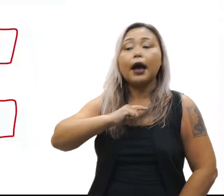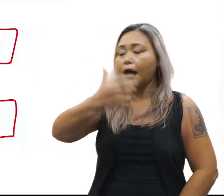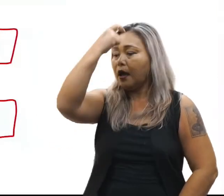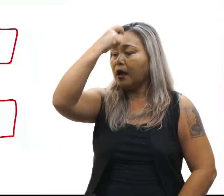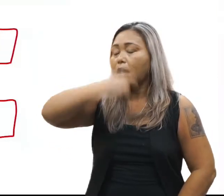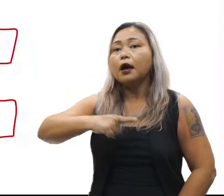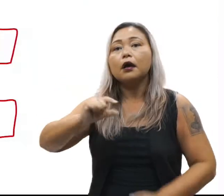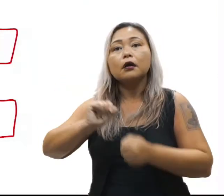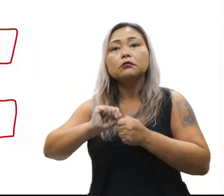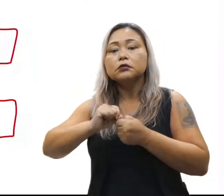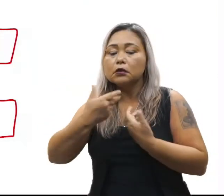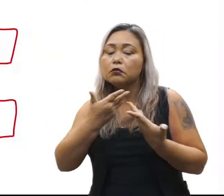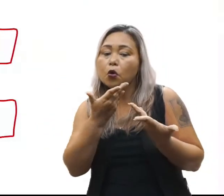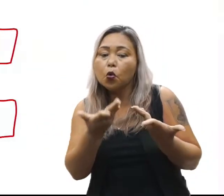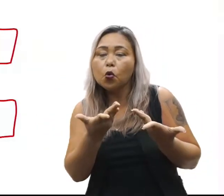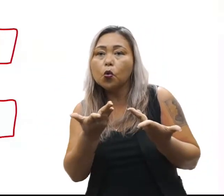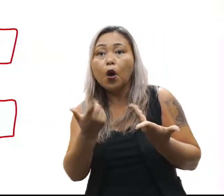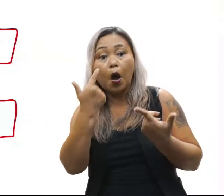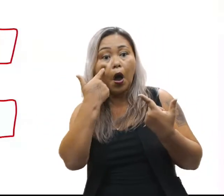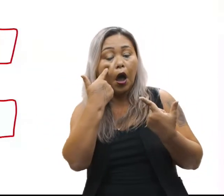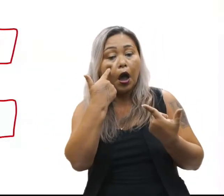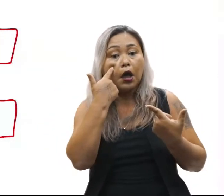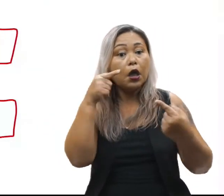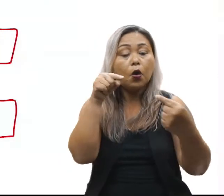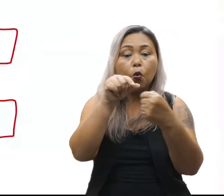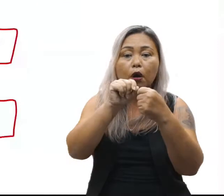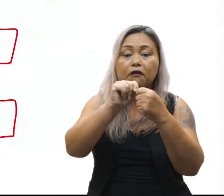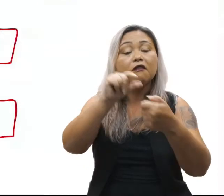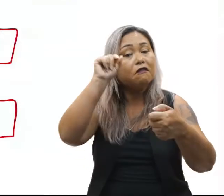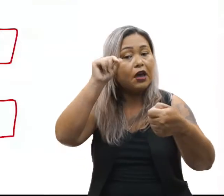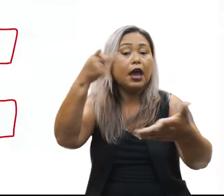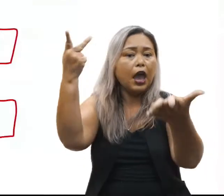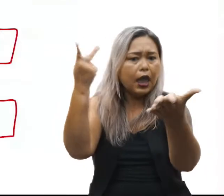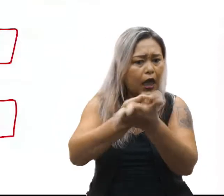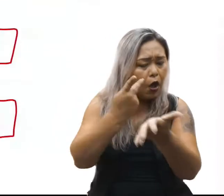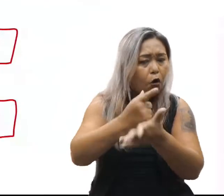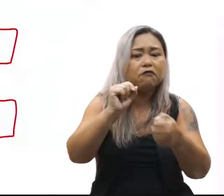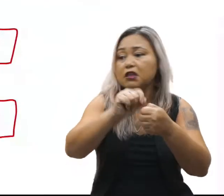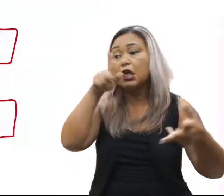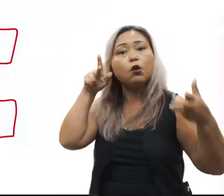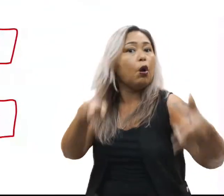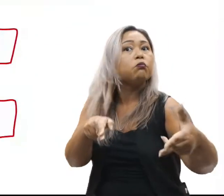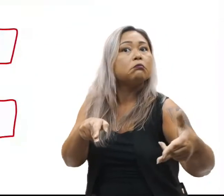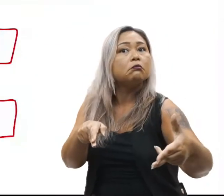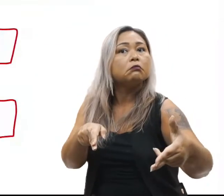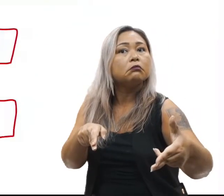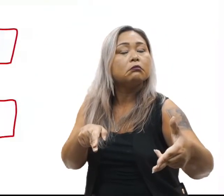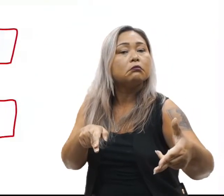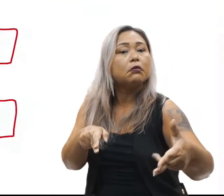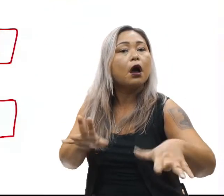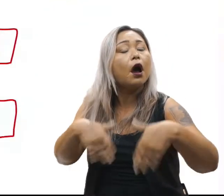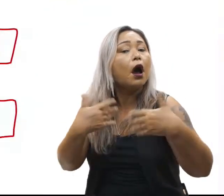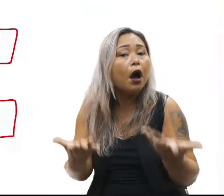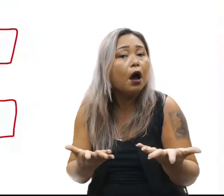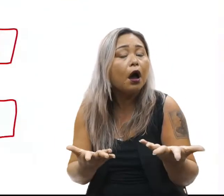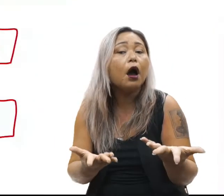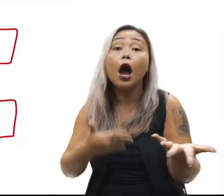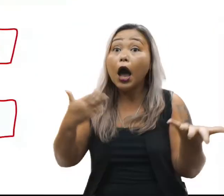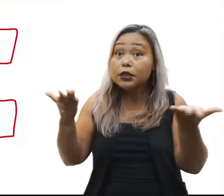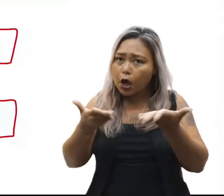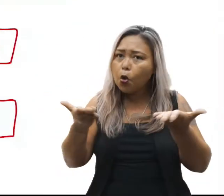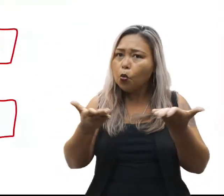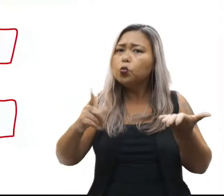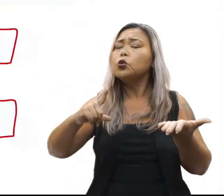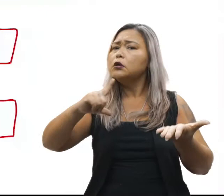tratar dessa forma, olho por olho, dente por dente. Errou, vai pagar na mesma moeda, né? Ainda hoje, muito